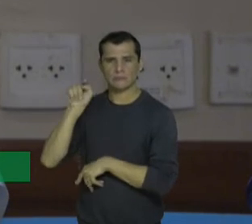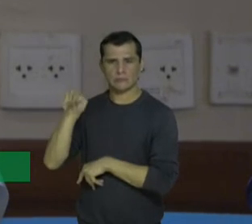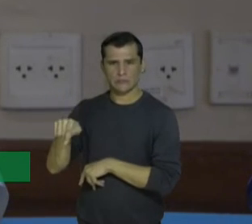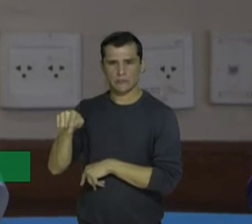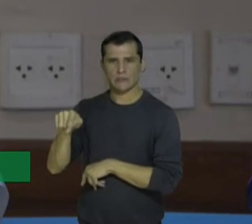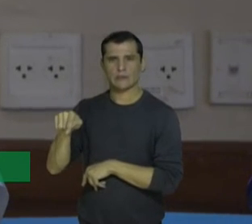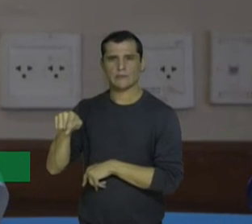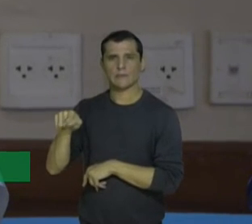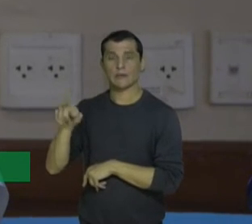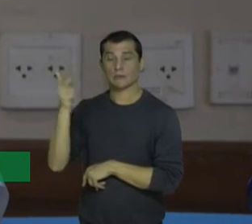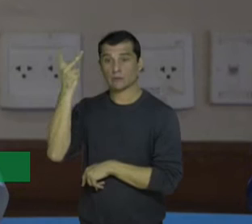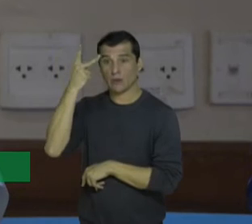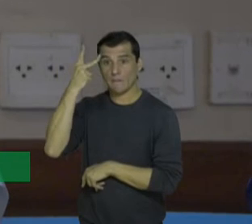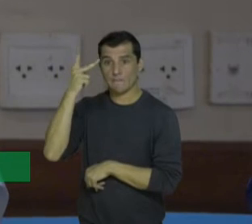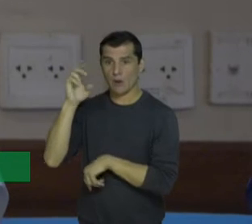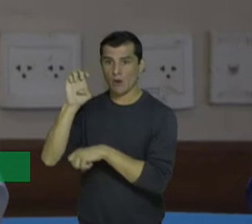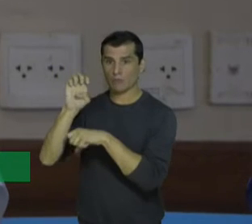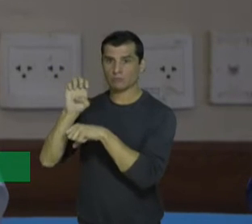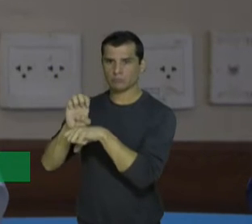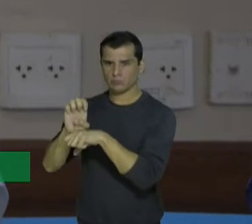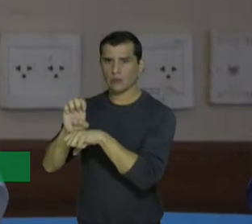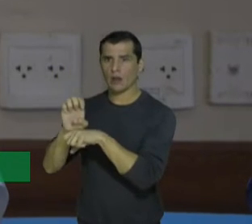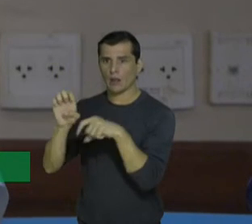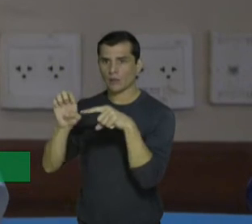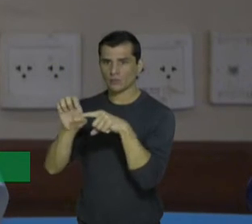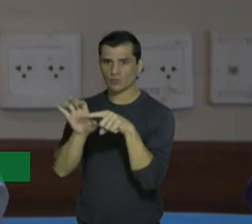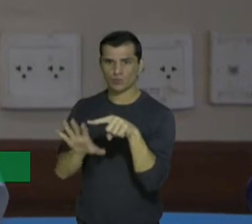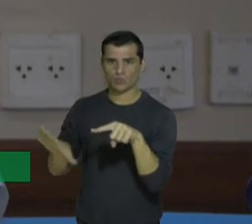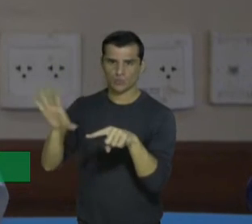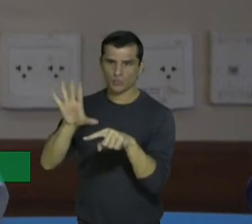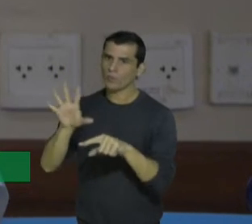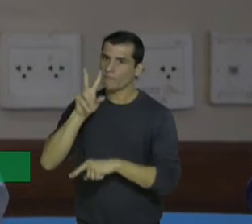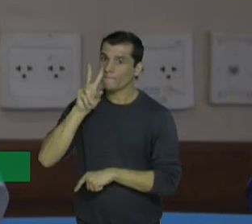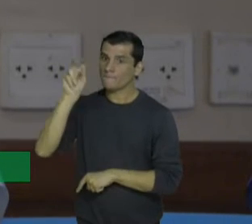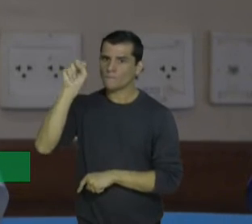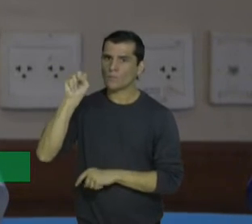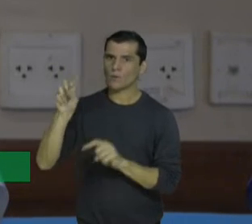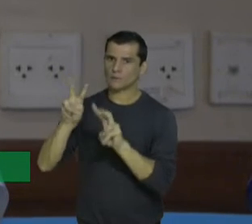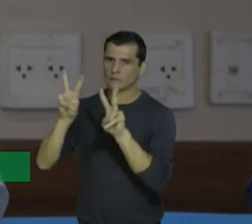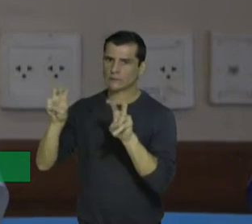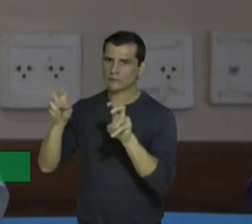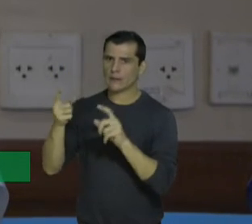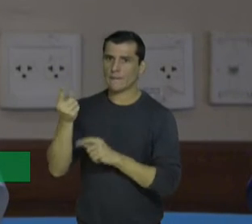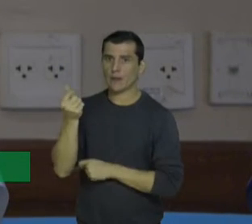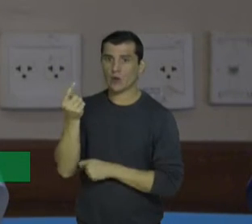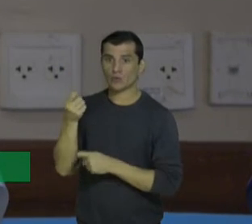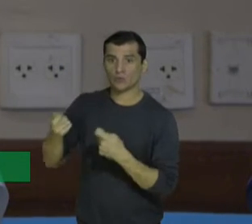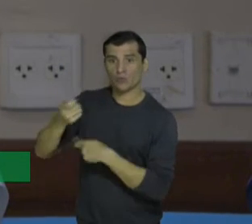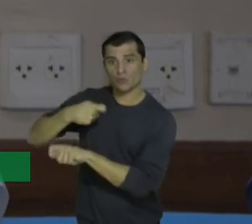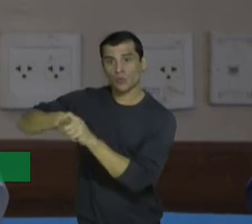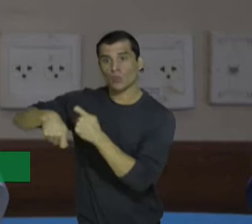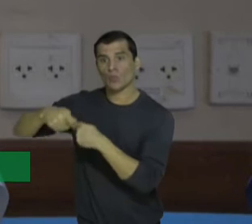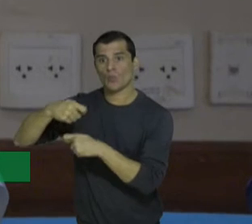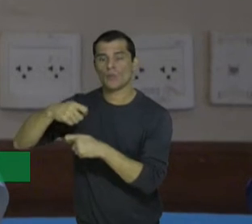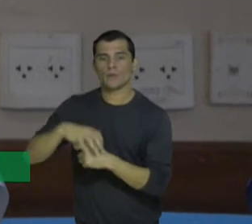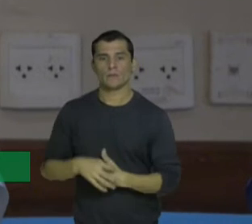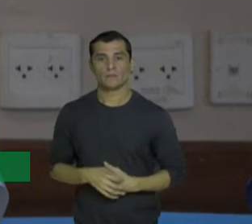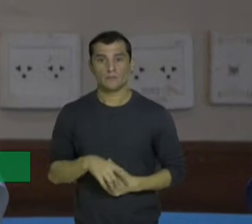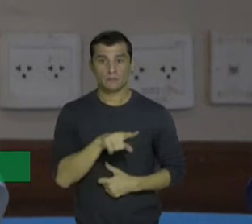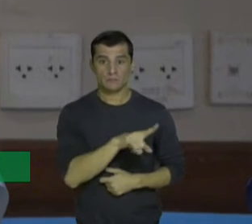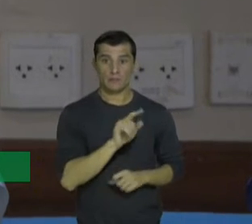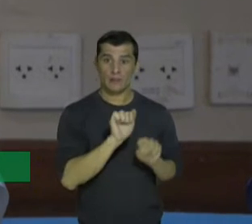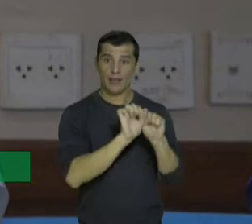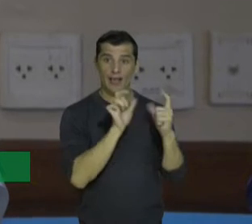nosso querido Estado de São Paulo então a Assembleia Legislativa se sente extremamente prestigiada pela